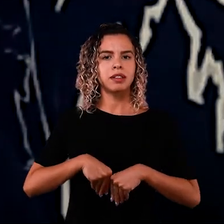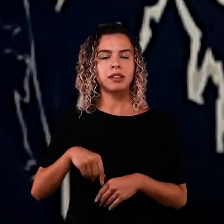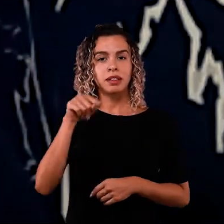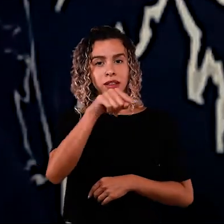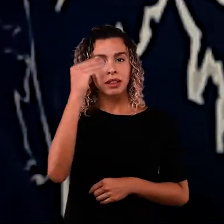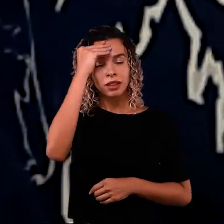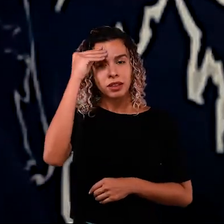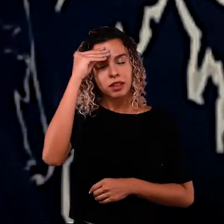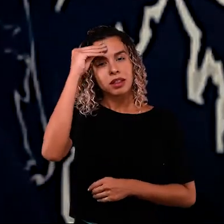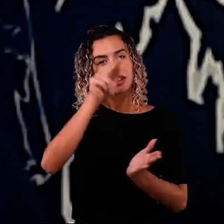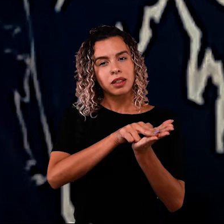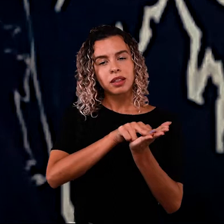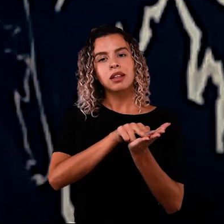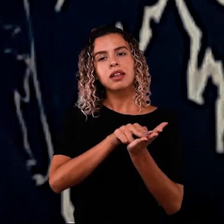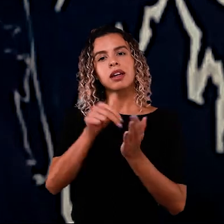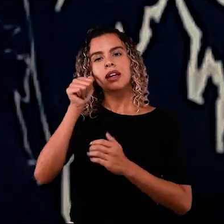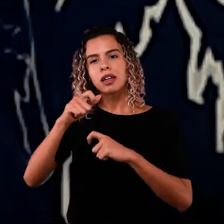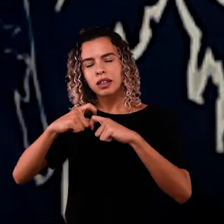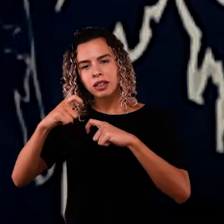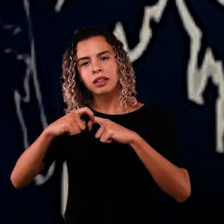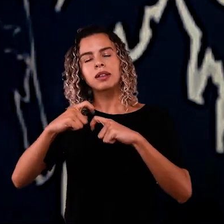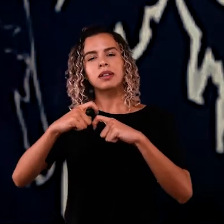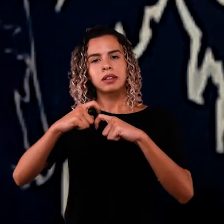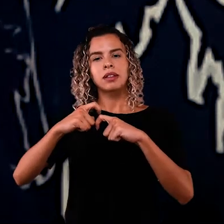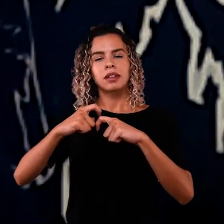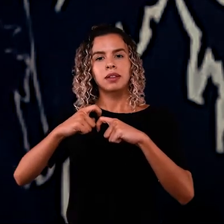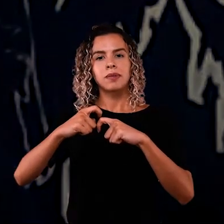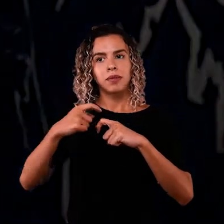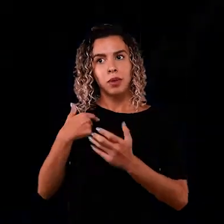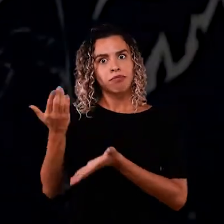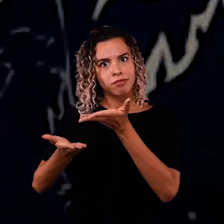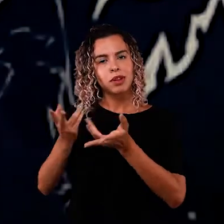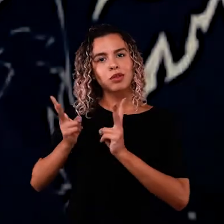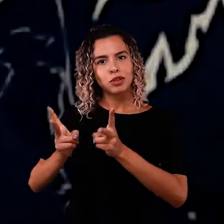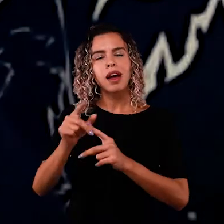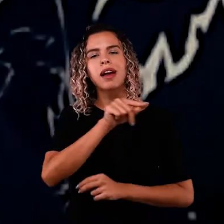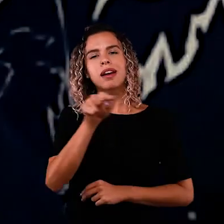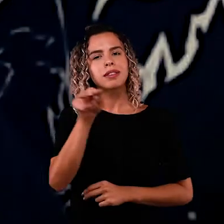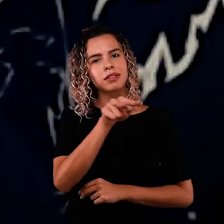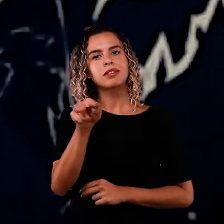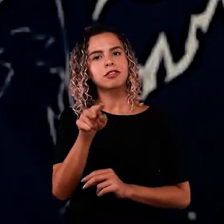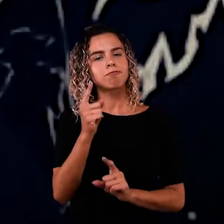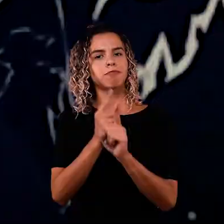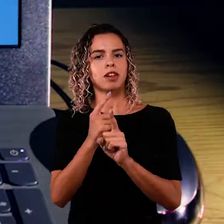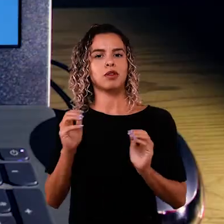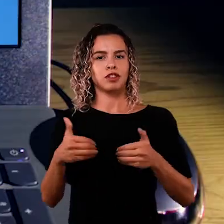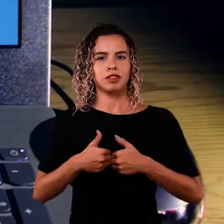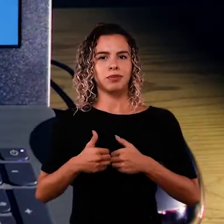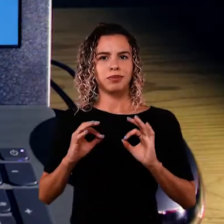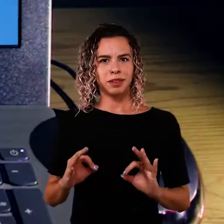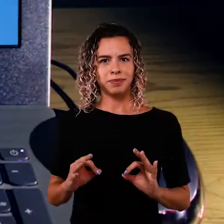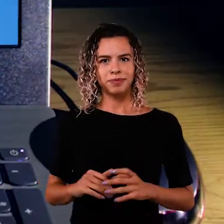esse psiquiatra meu atual e essa minha neurologista, que eu ainda trato com ela, eles chegaram ao diagnóstico de autismo. Na tela